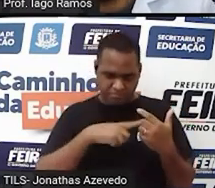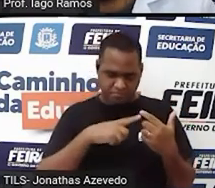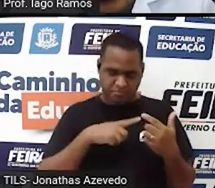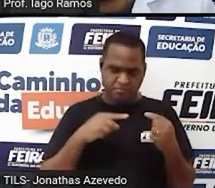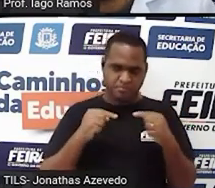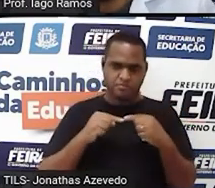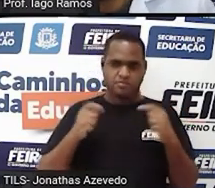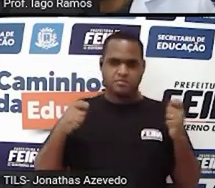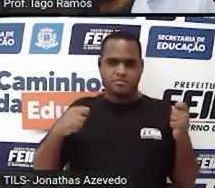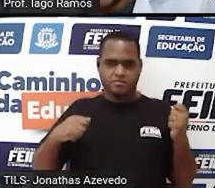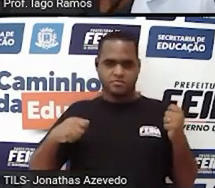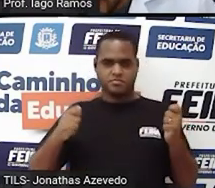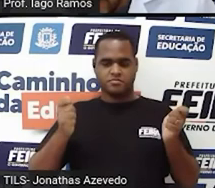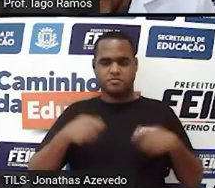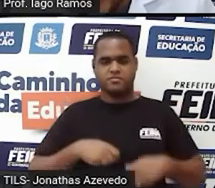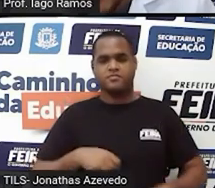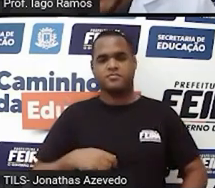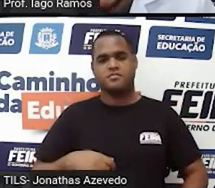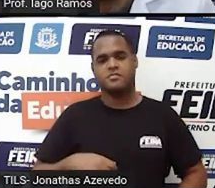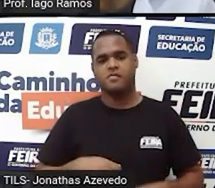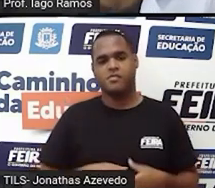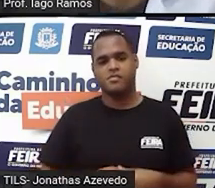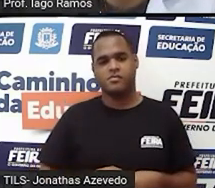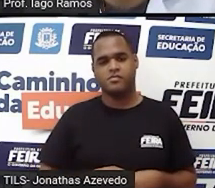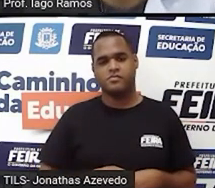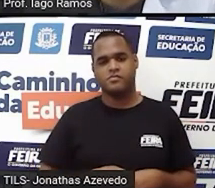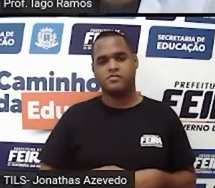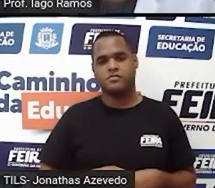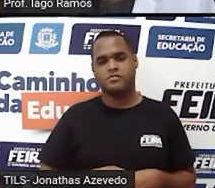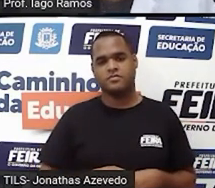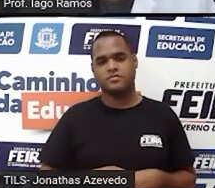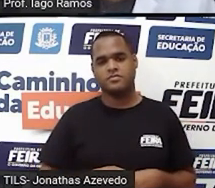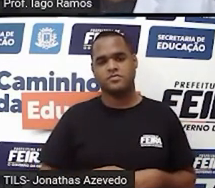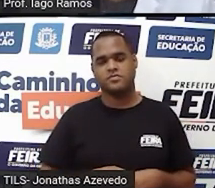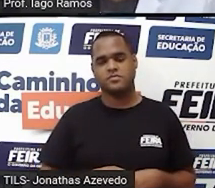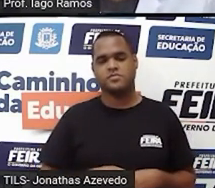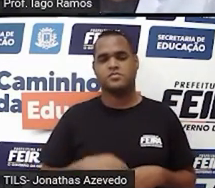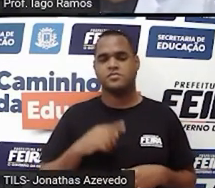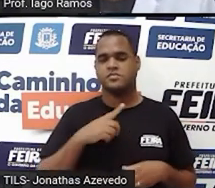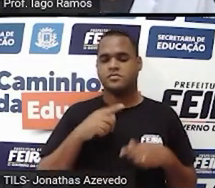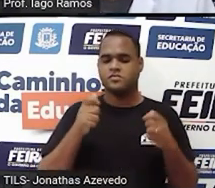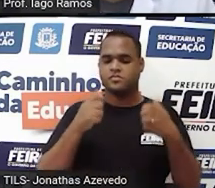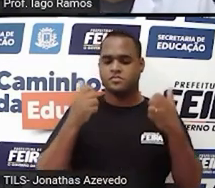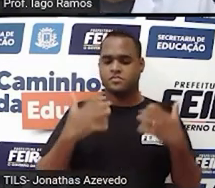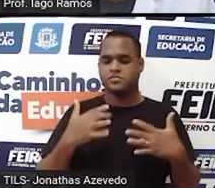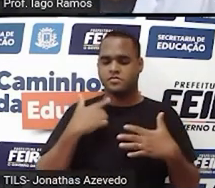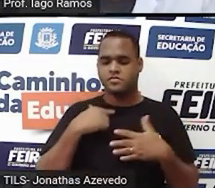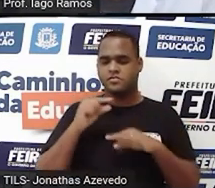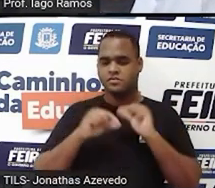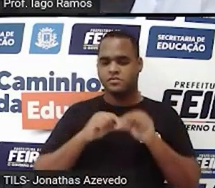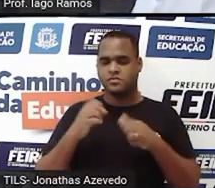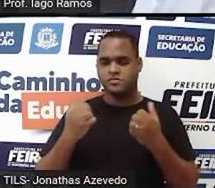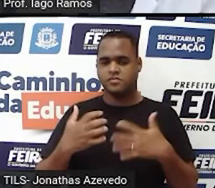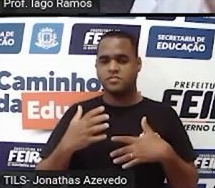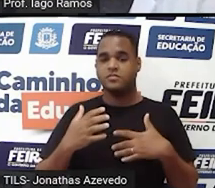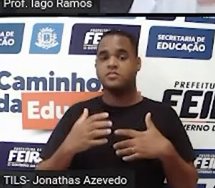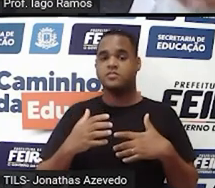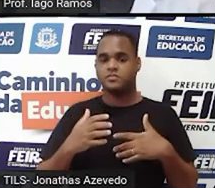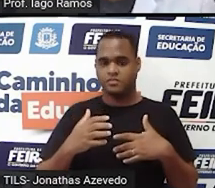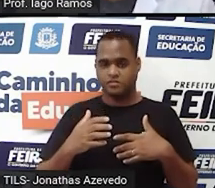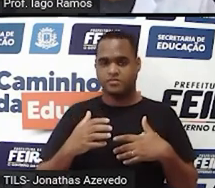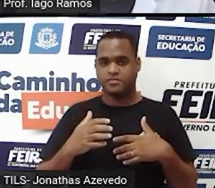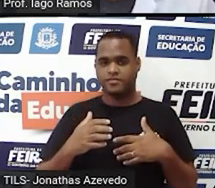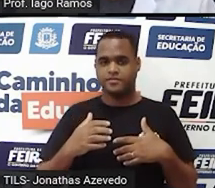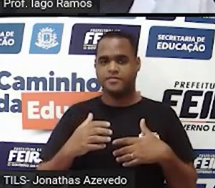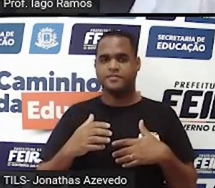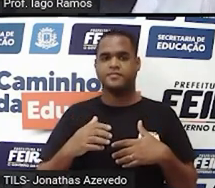Ah tá e é daí que a gente tem um significado do cúbico né metro cúbico